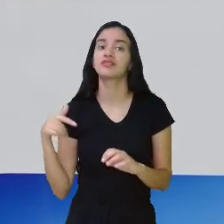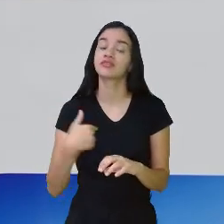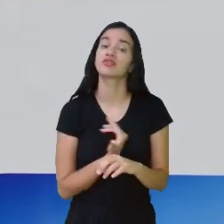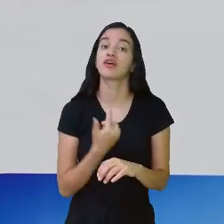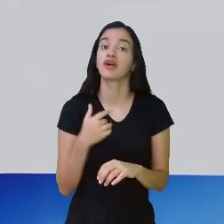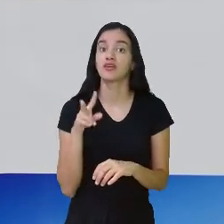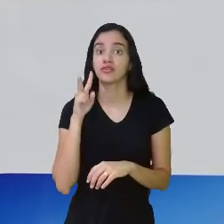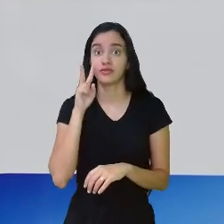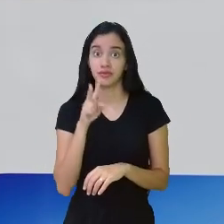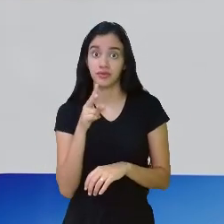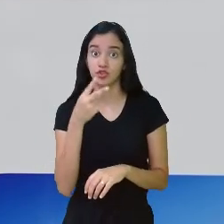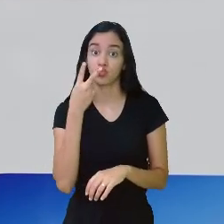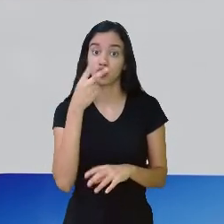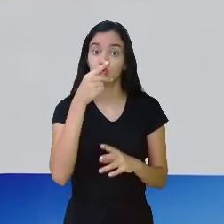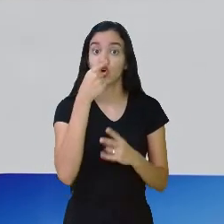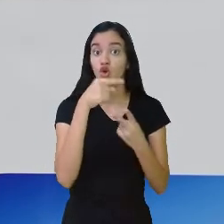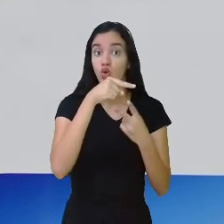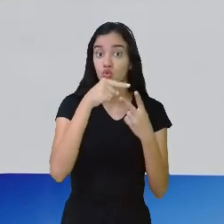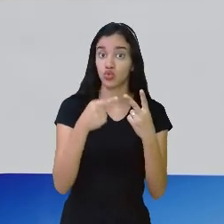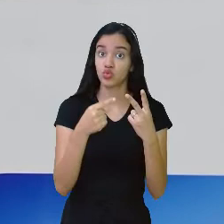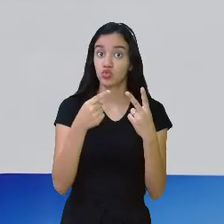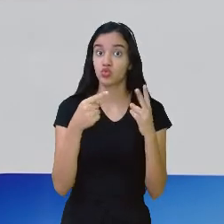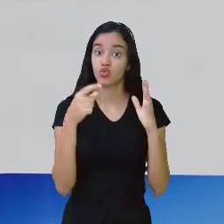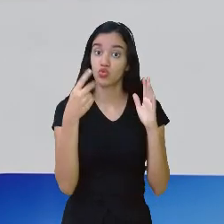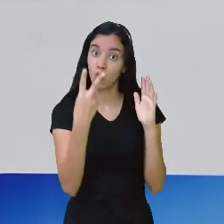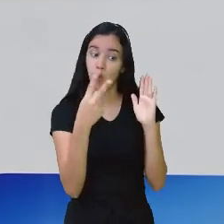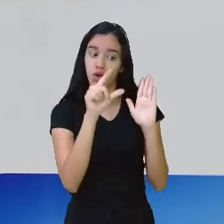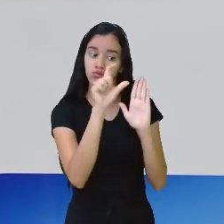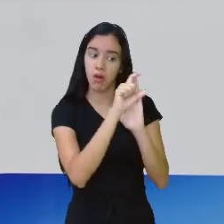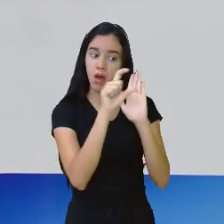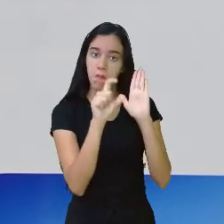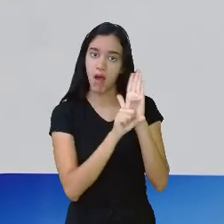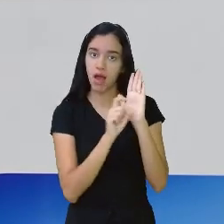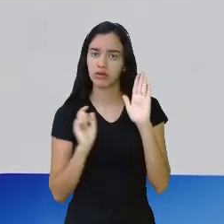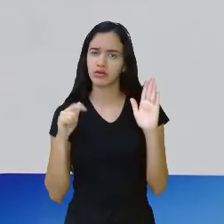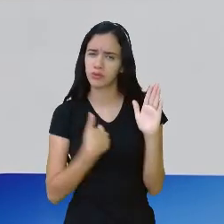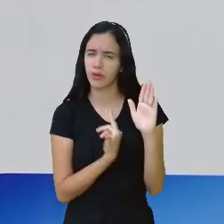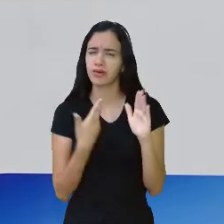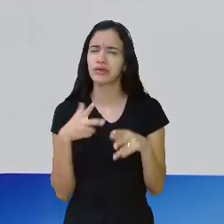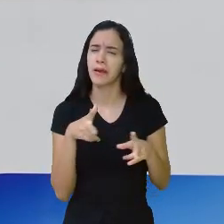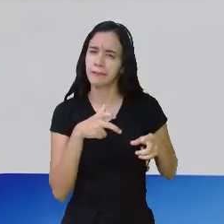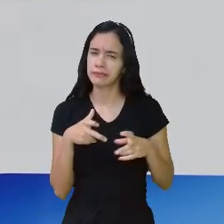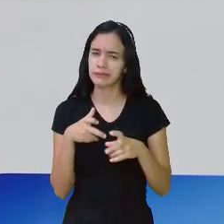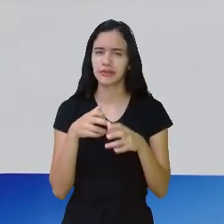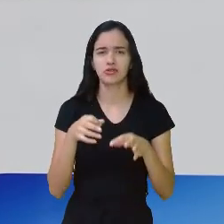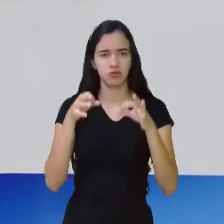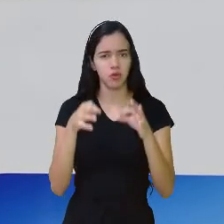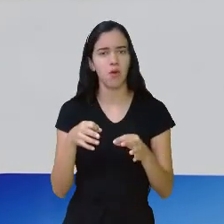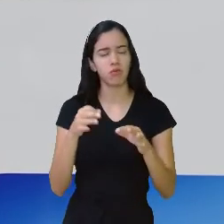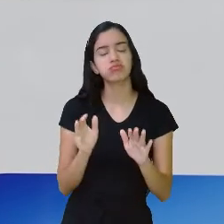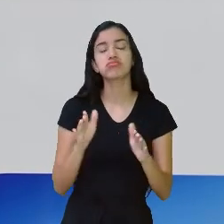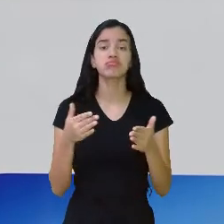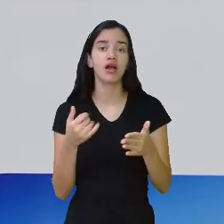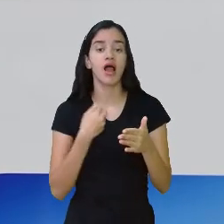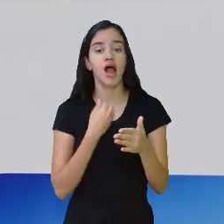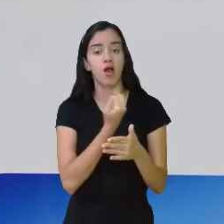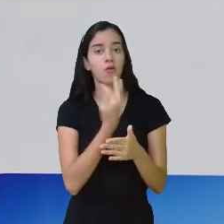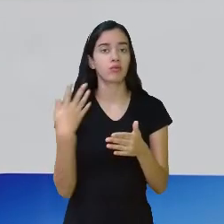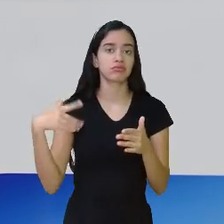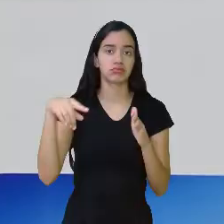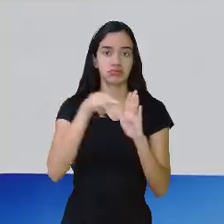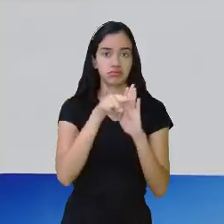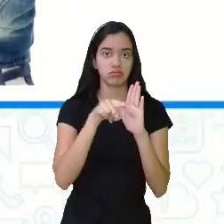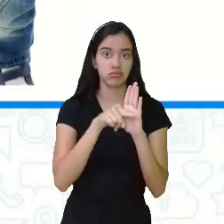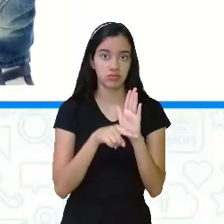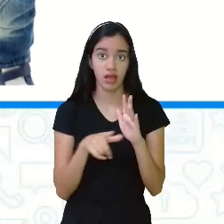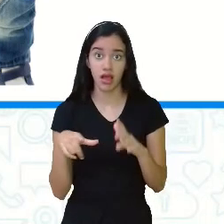tinha somente, ó, 2 estrofes. E a gente pode verificar com certeza quais são a quantidade de versos.